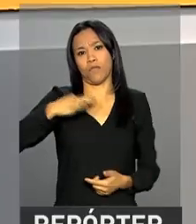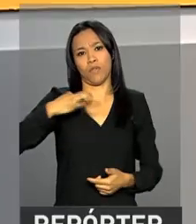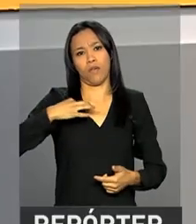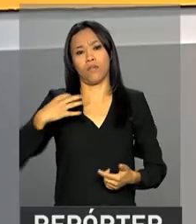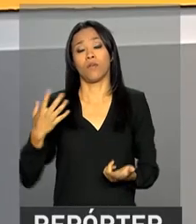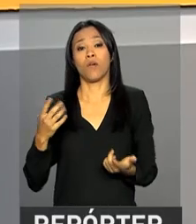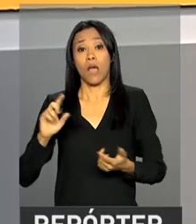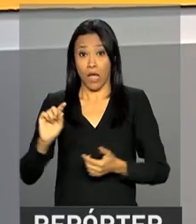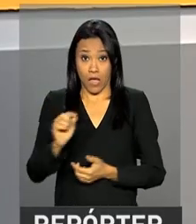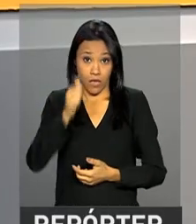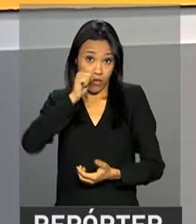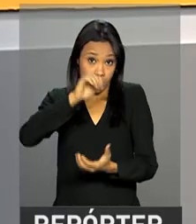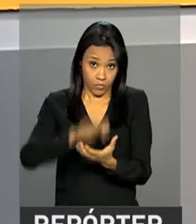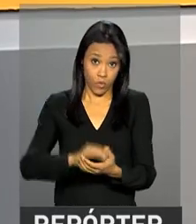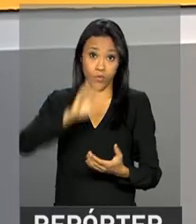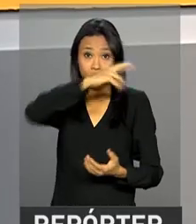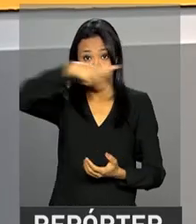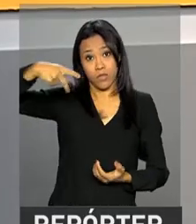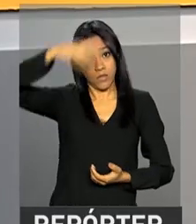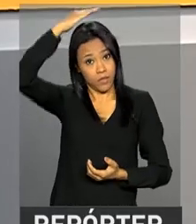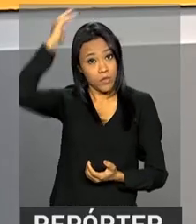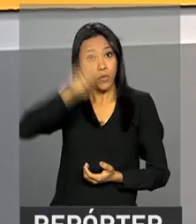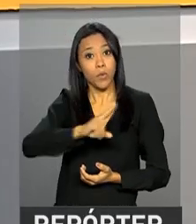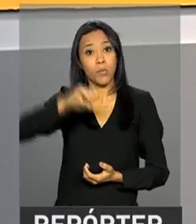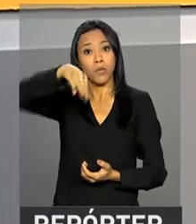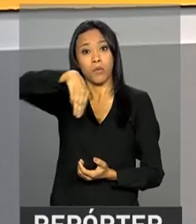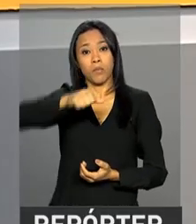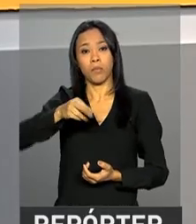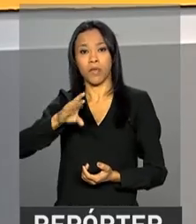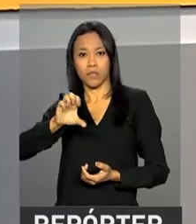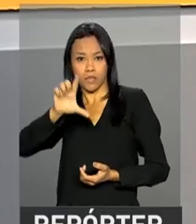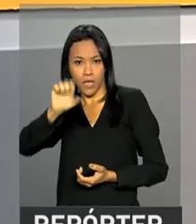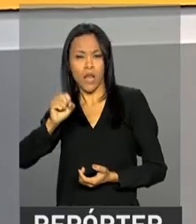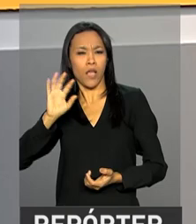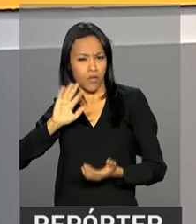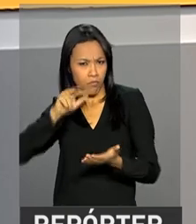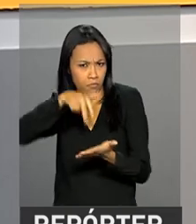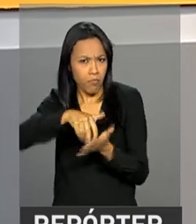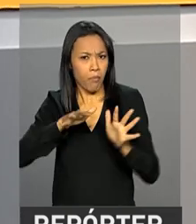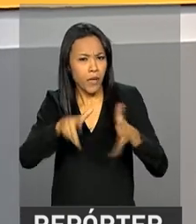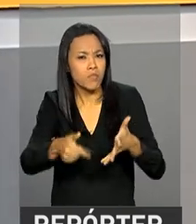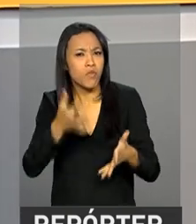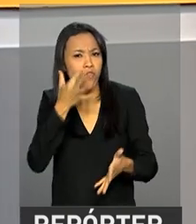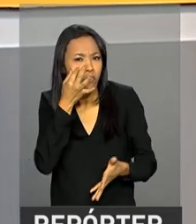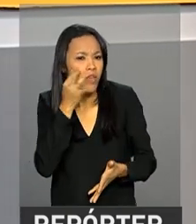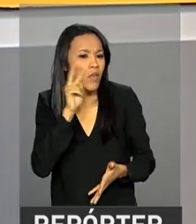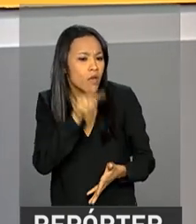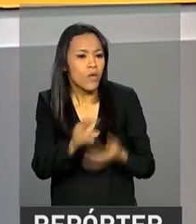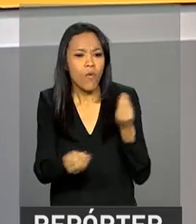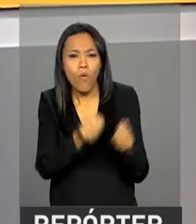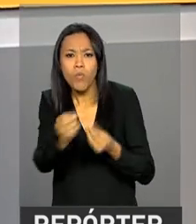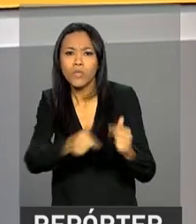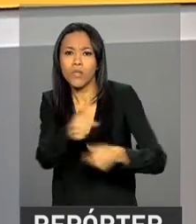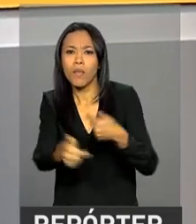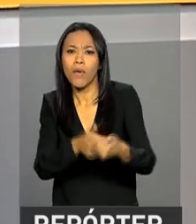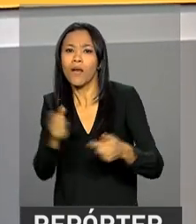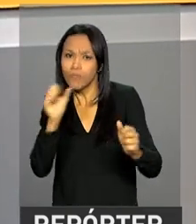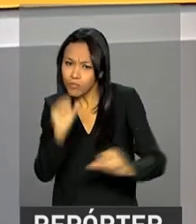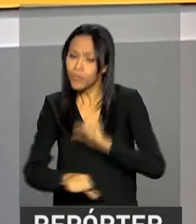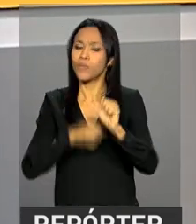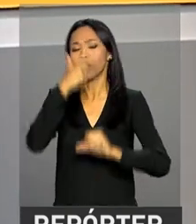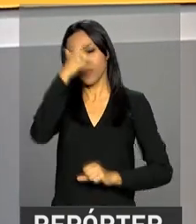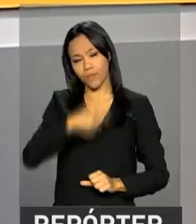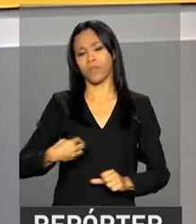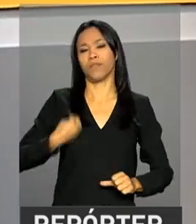A primeira-dama, Marcela Temer, participou do lançamento e foi conferir de perto como o trabalho voluntário pode ajudar a mudar a vida